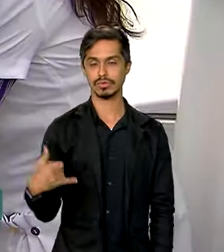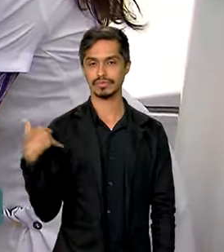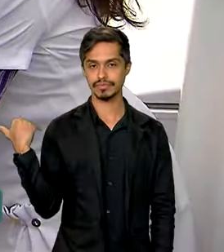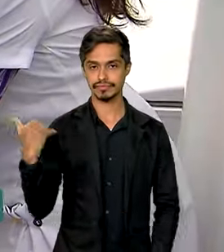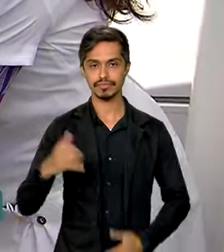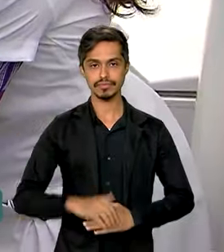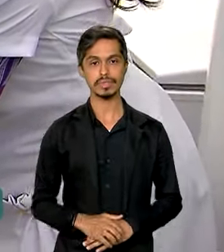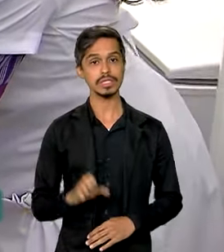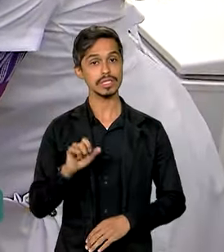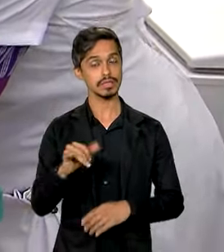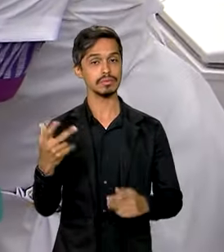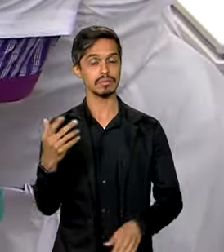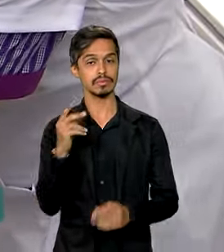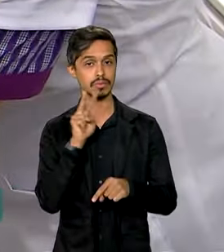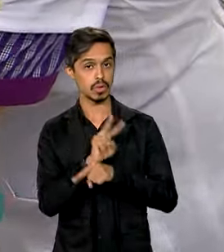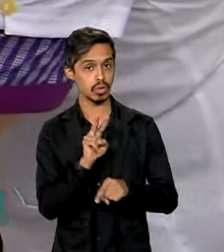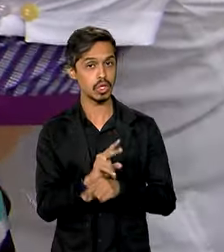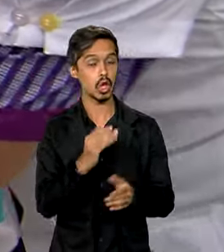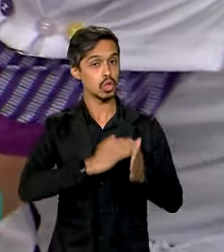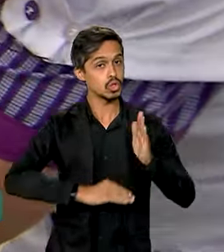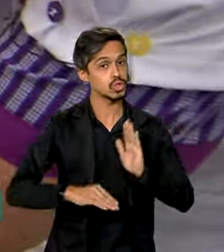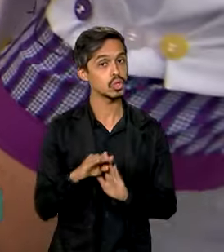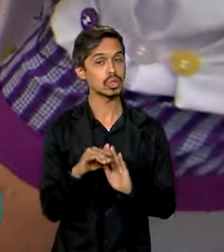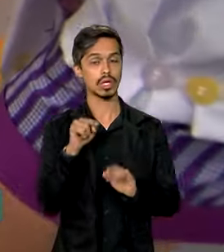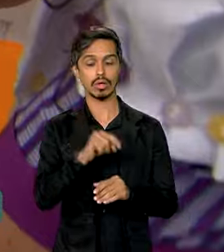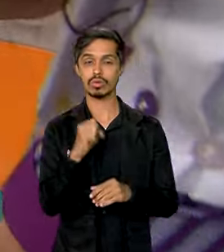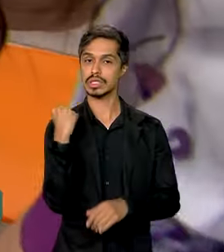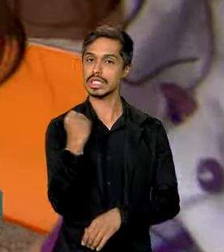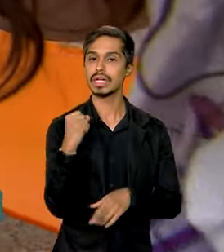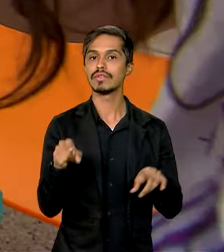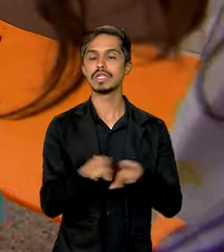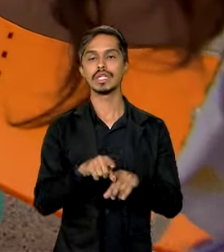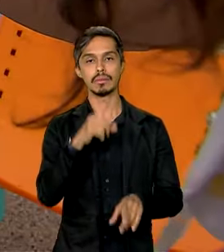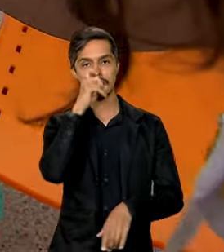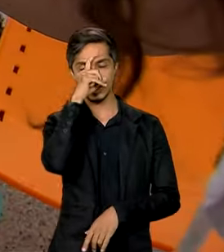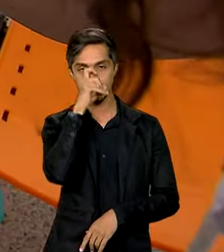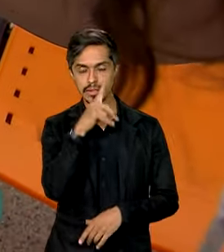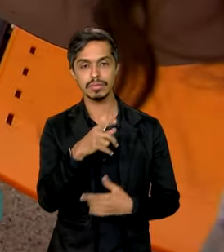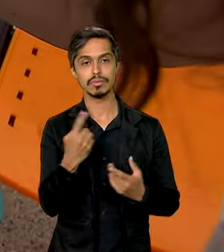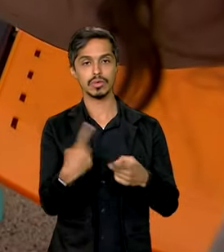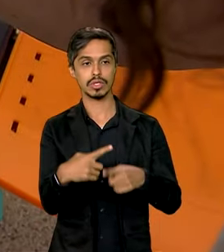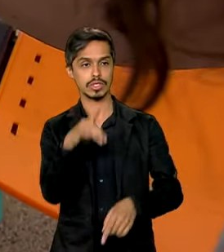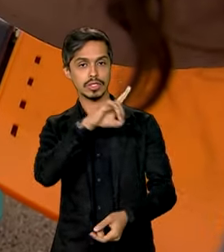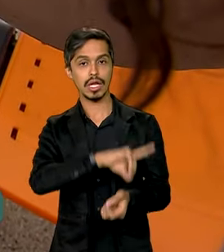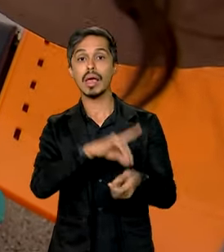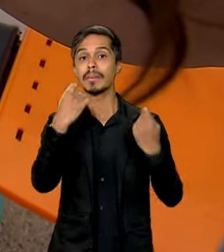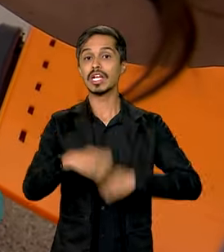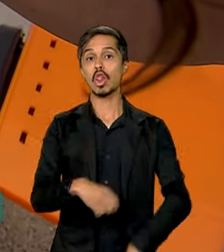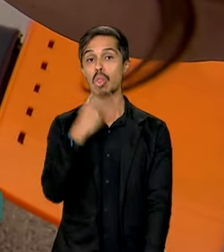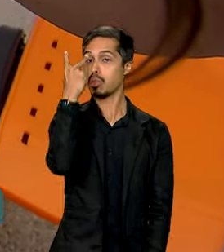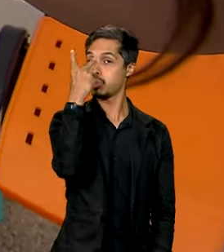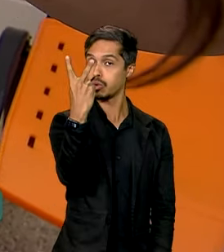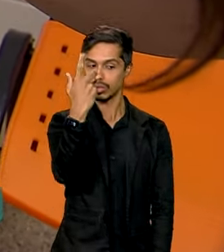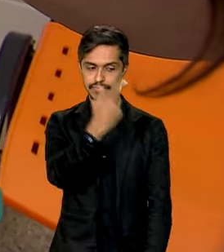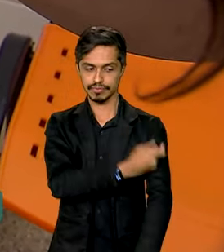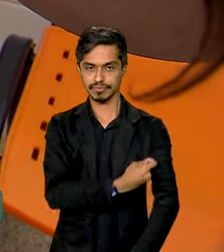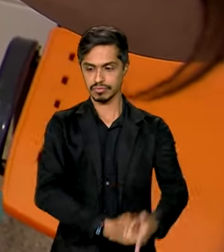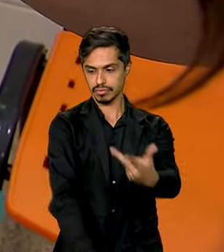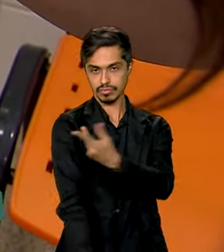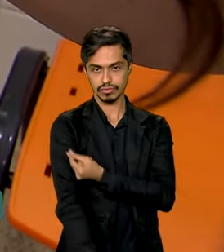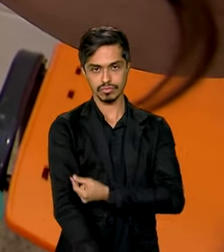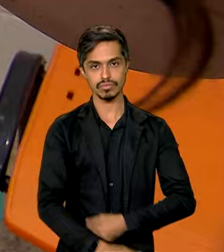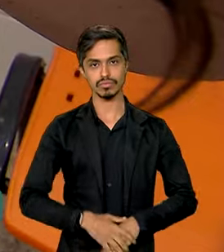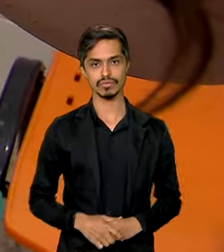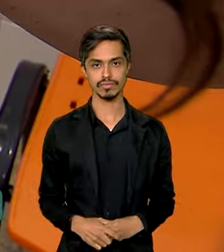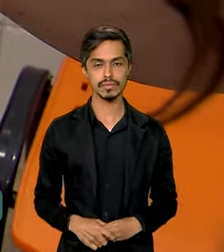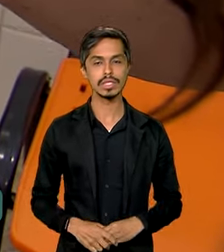proteção completa contra casos graves e hospitalizações por dengue, são necessárias 2 doses do